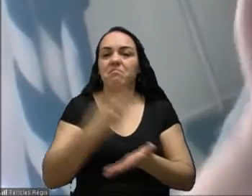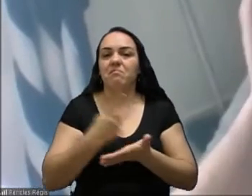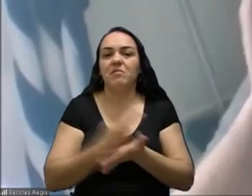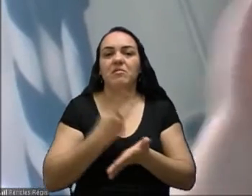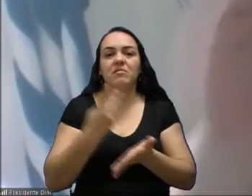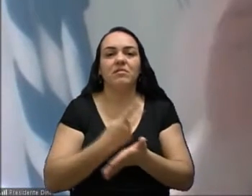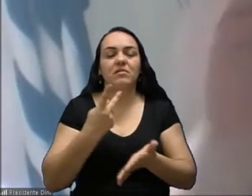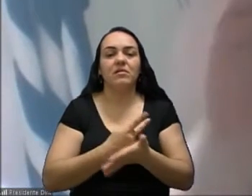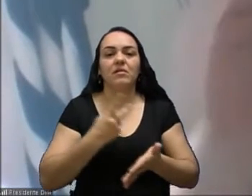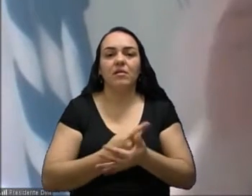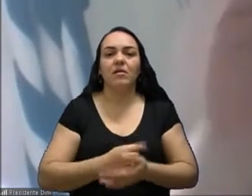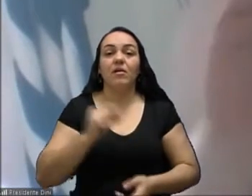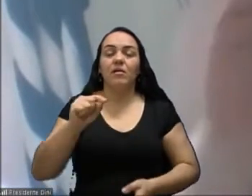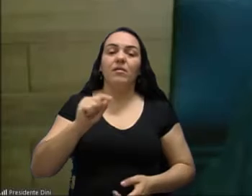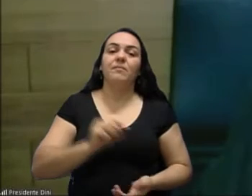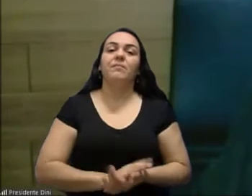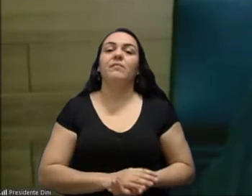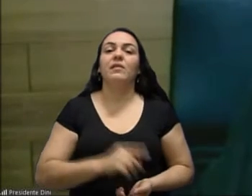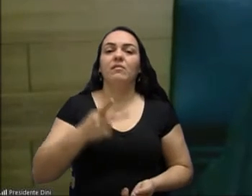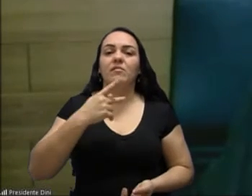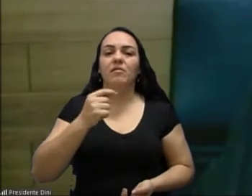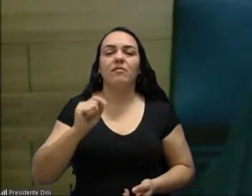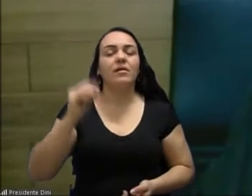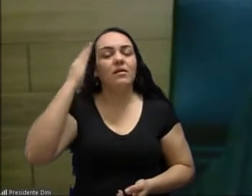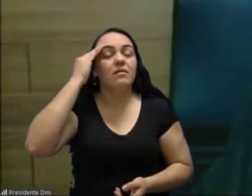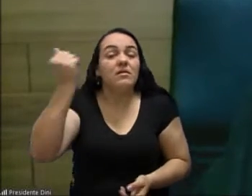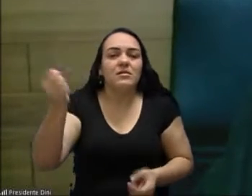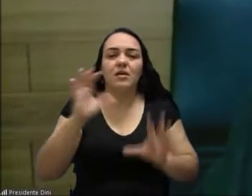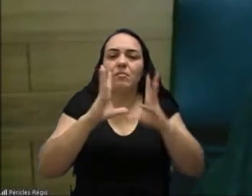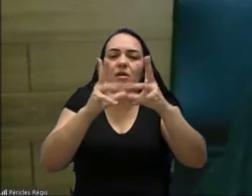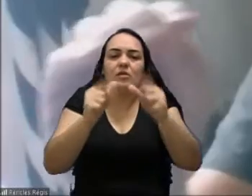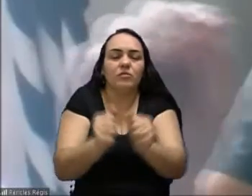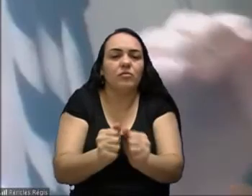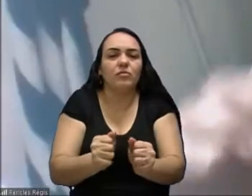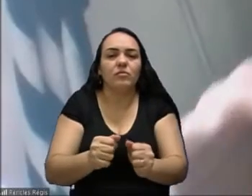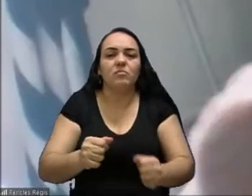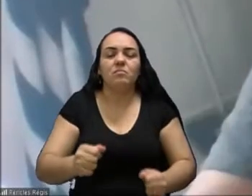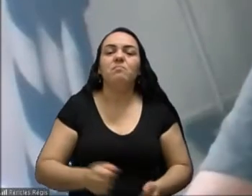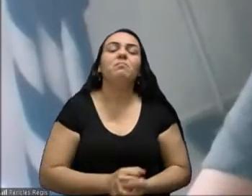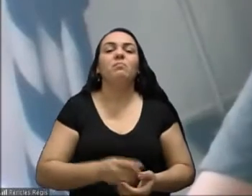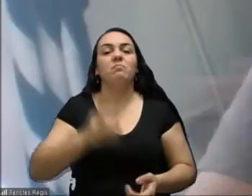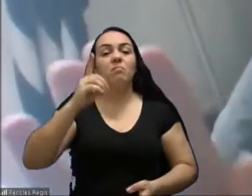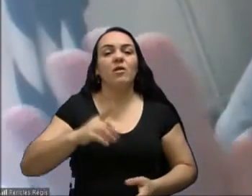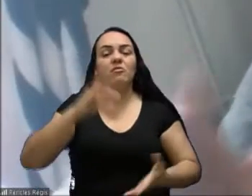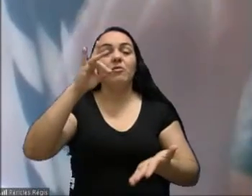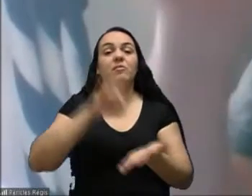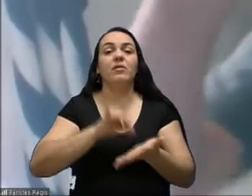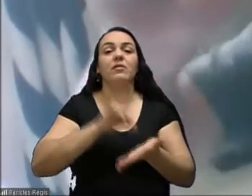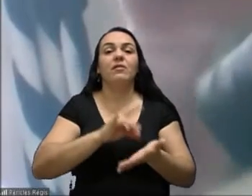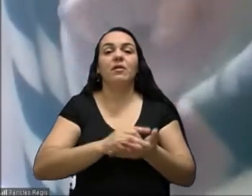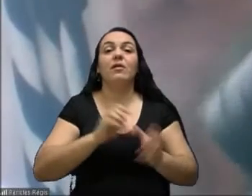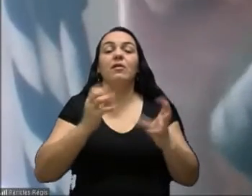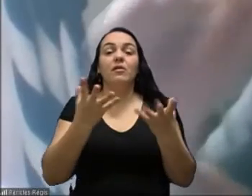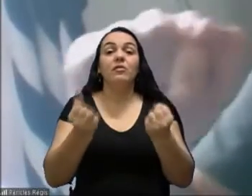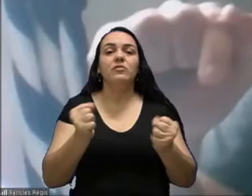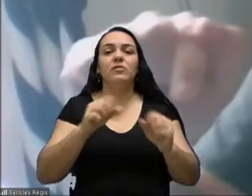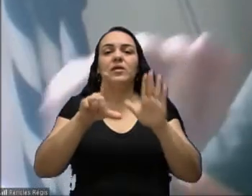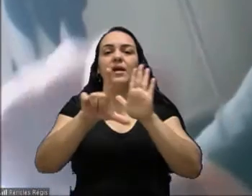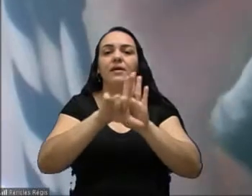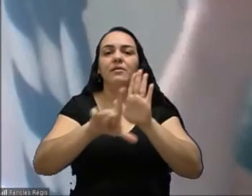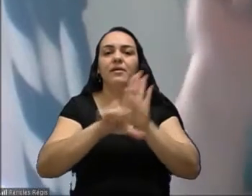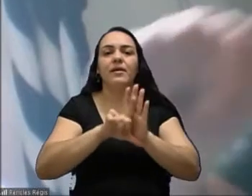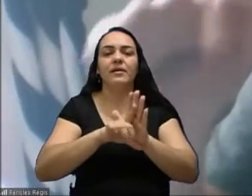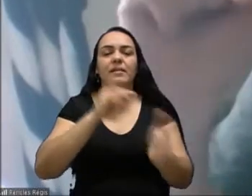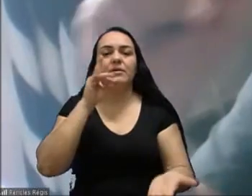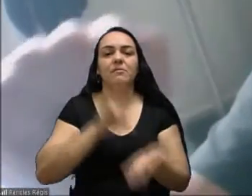do seu discurso você é o sabichão você sabe tudo o dono da vida só quero que a lei seja cumprida e eu só chamei a questão de